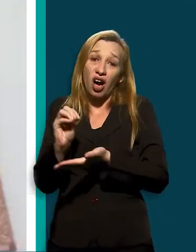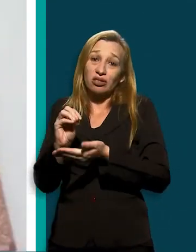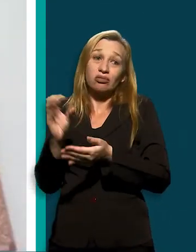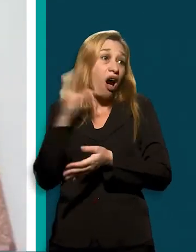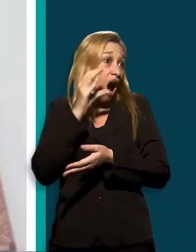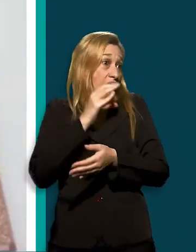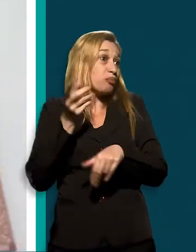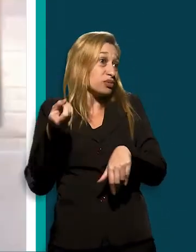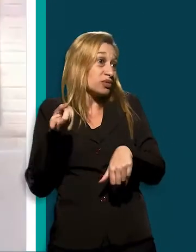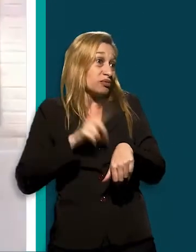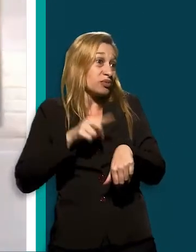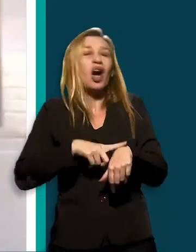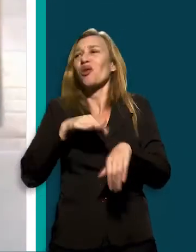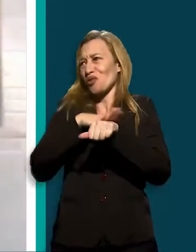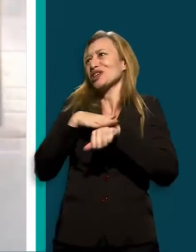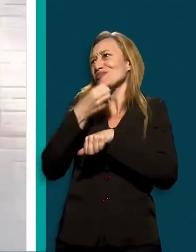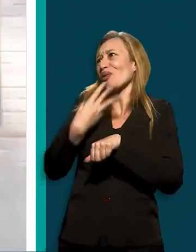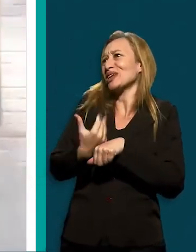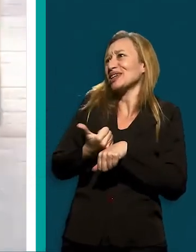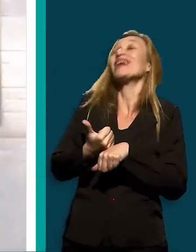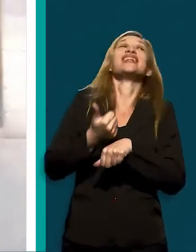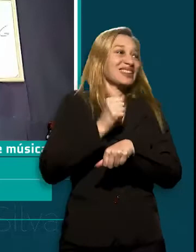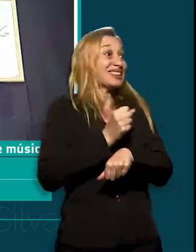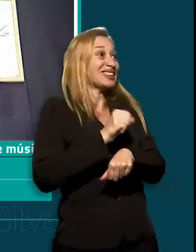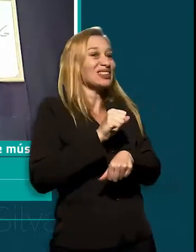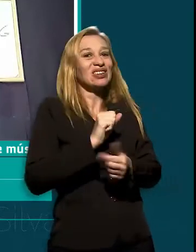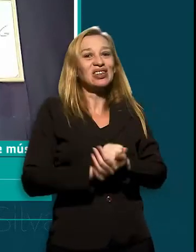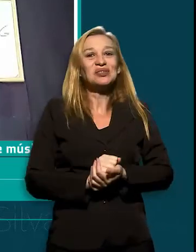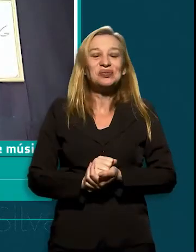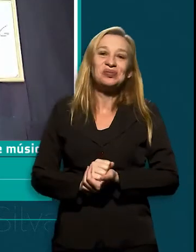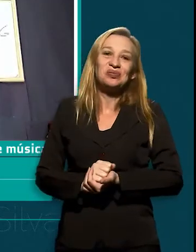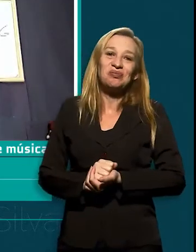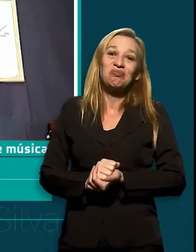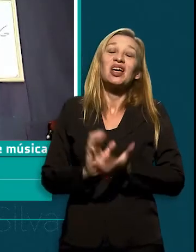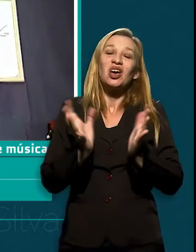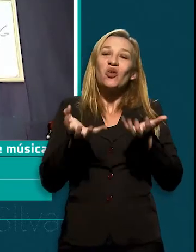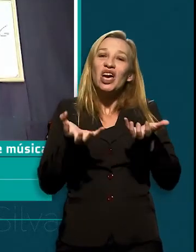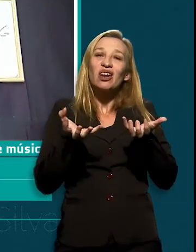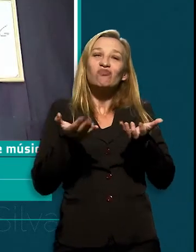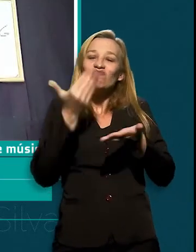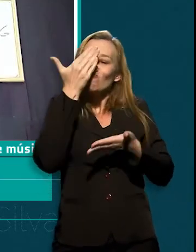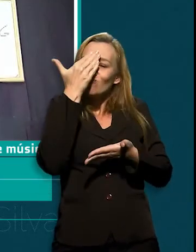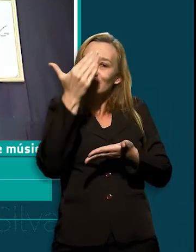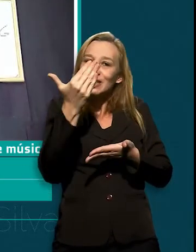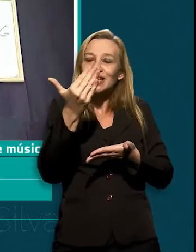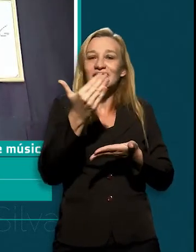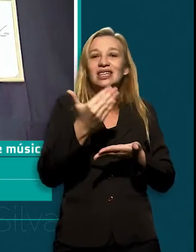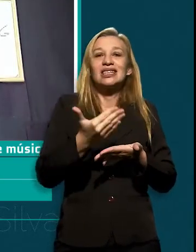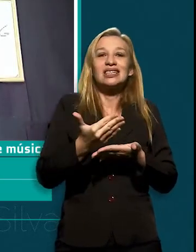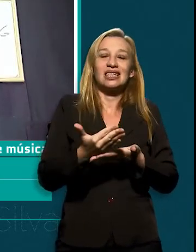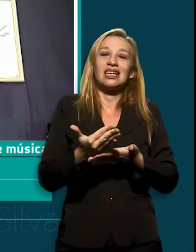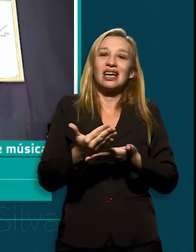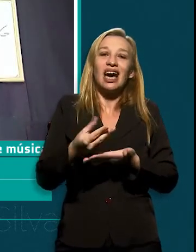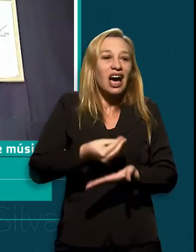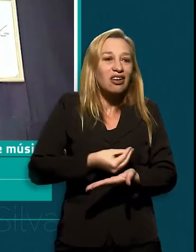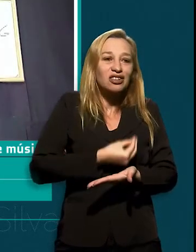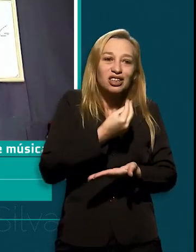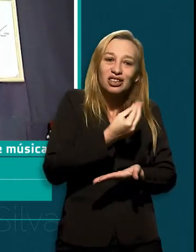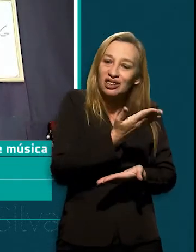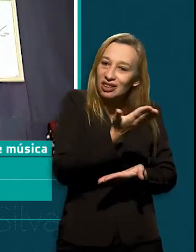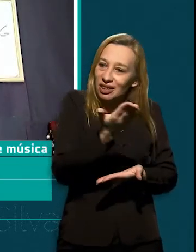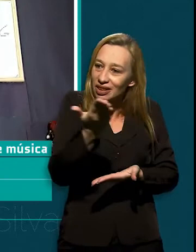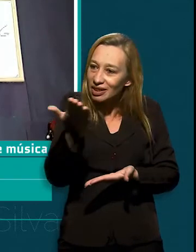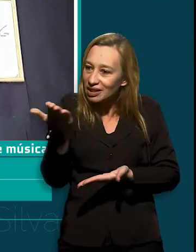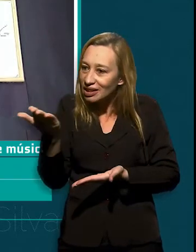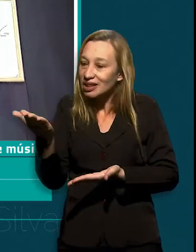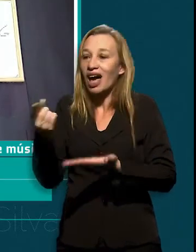que Passa pena. muito rápido. Isso significa que a conversa foi boa, né? Foi, Aham. foi sim. Verdade. Aí eu quero agradecer imensamente a